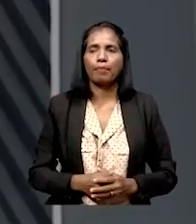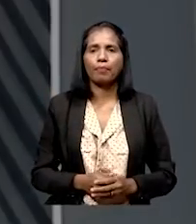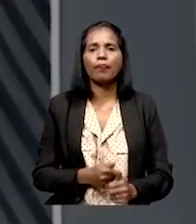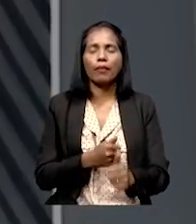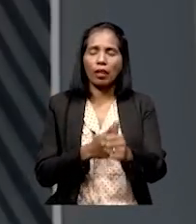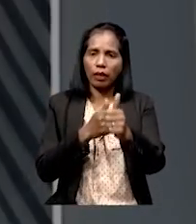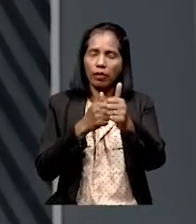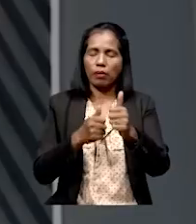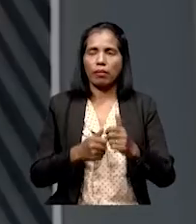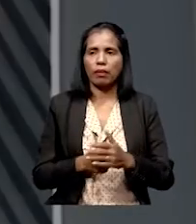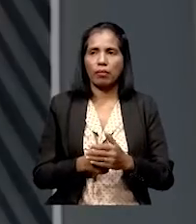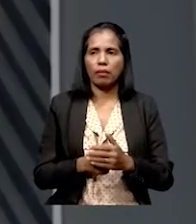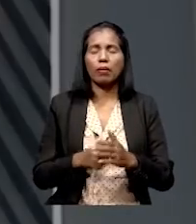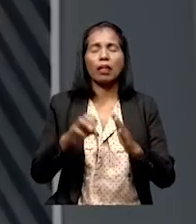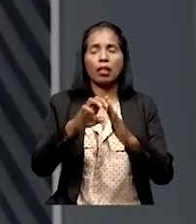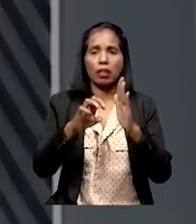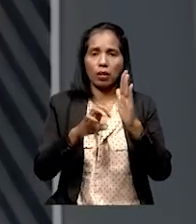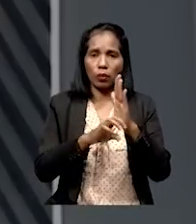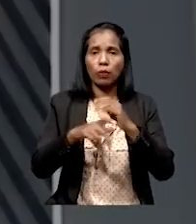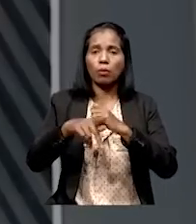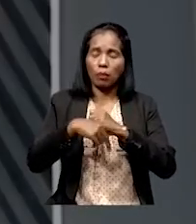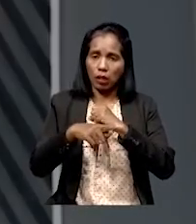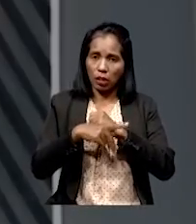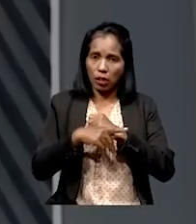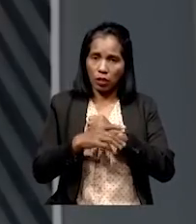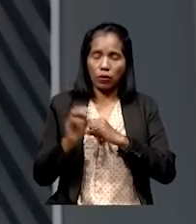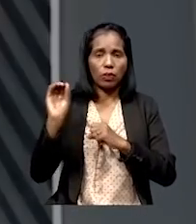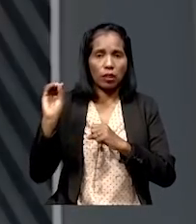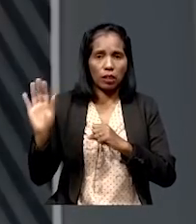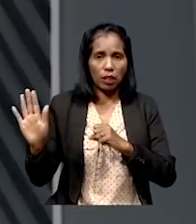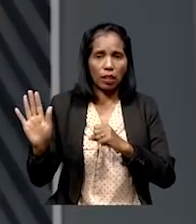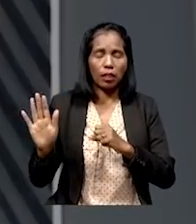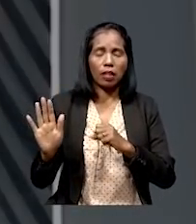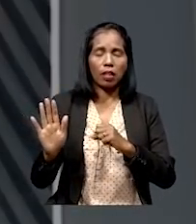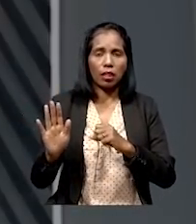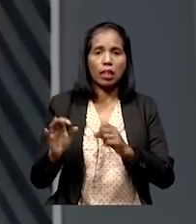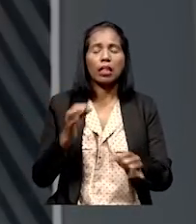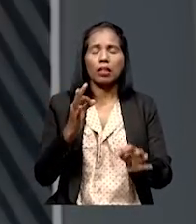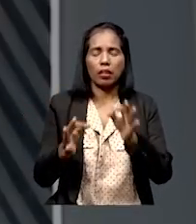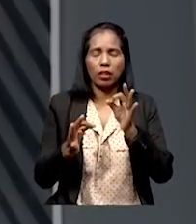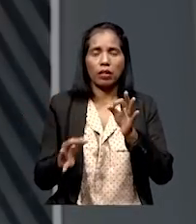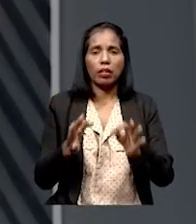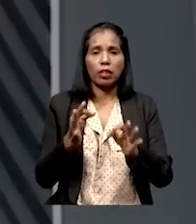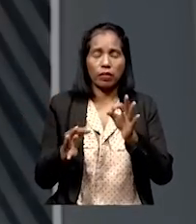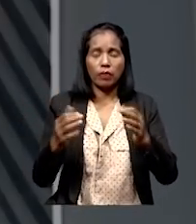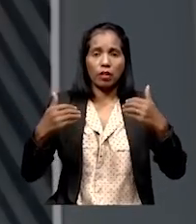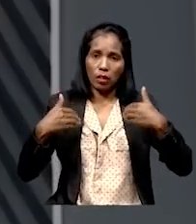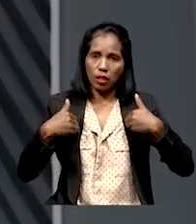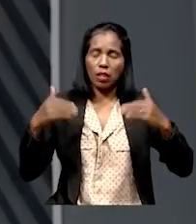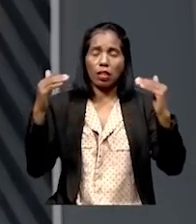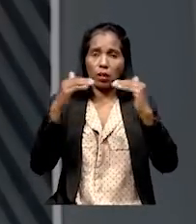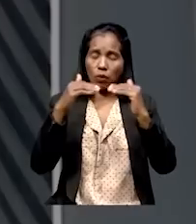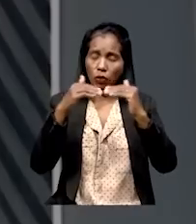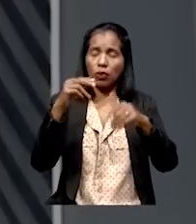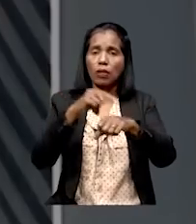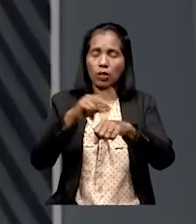O estatuto do Partido Senar-Tenian, quando vai ao Congresso Nacional, marcar